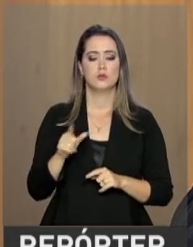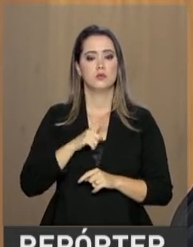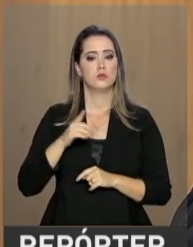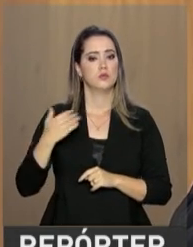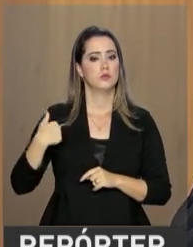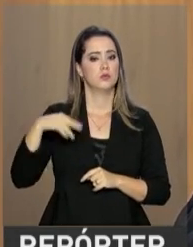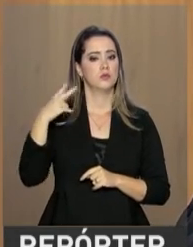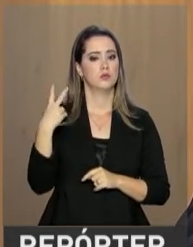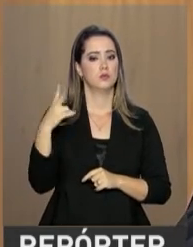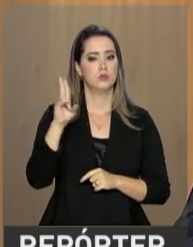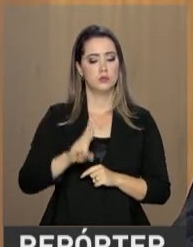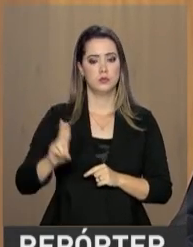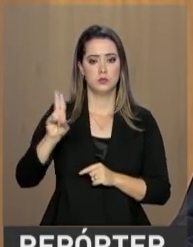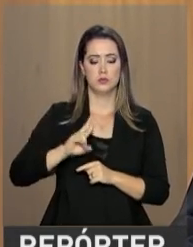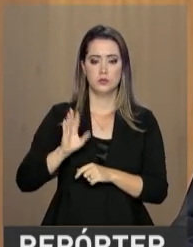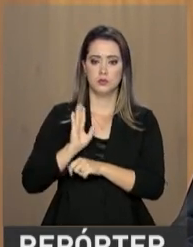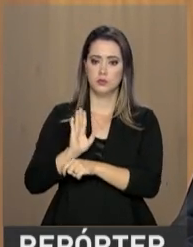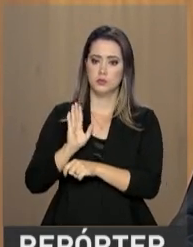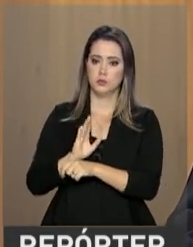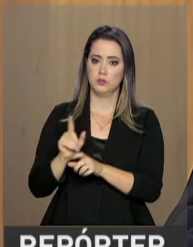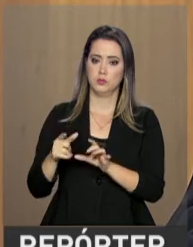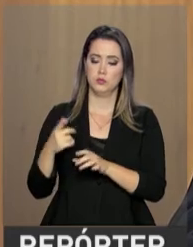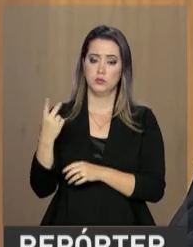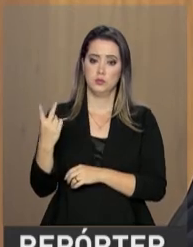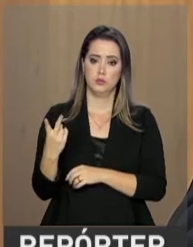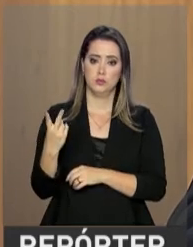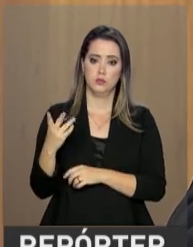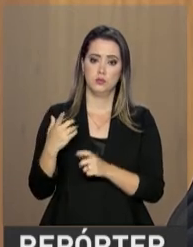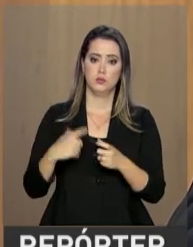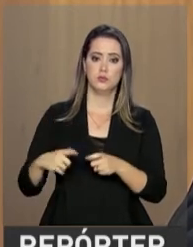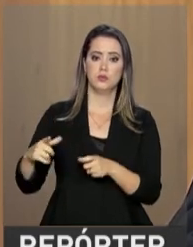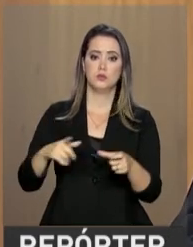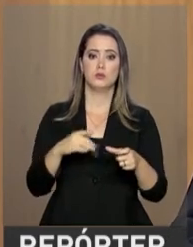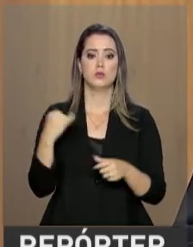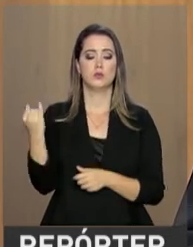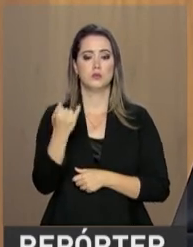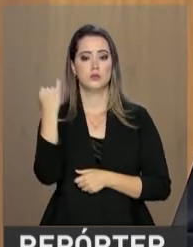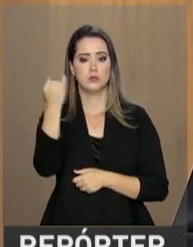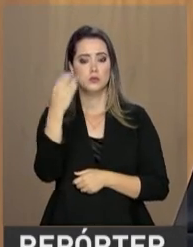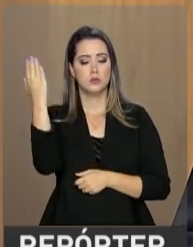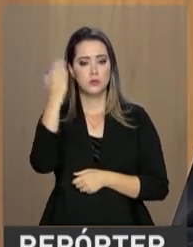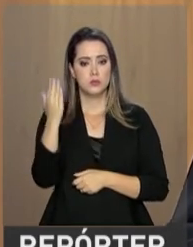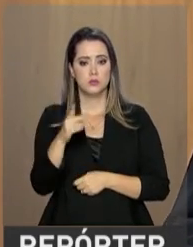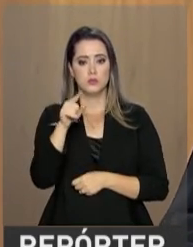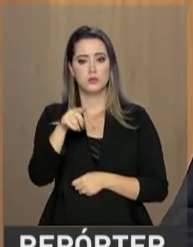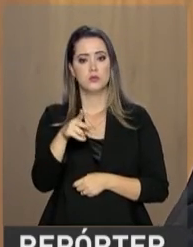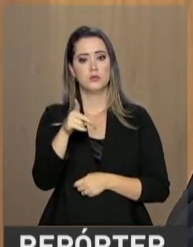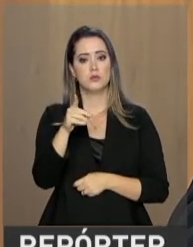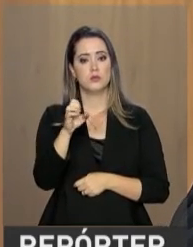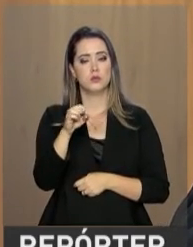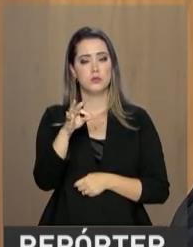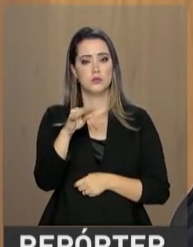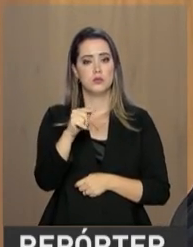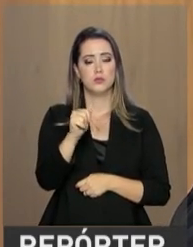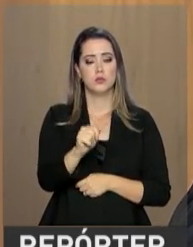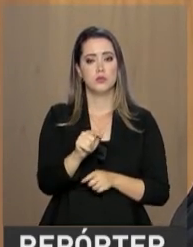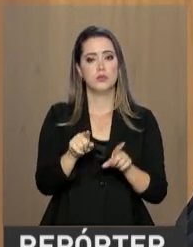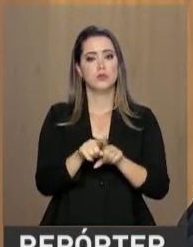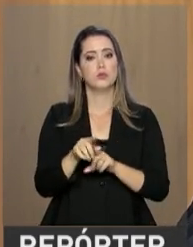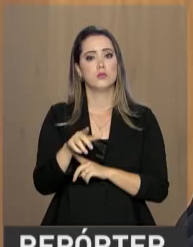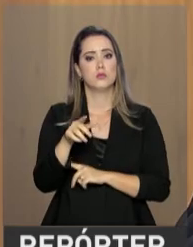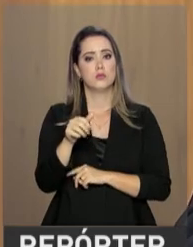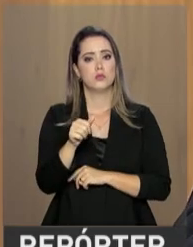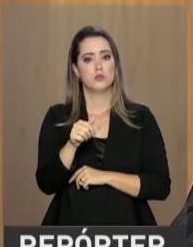mais duas universidades que apoia duas regiões é fundamental para o brasil como delta do parnaíba eo agreste pernambucano